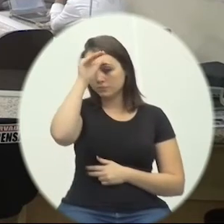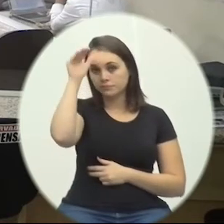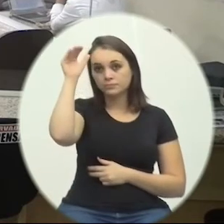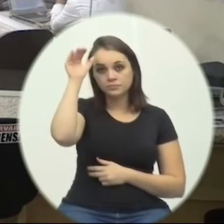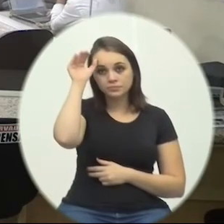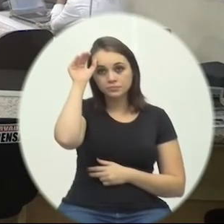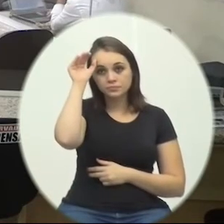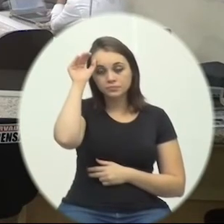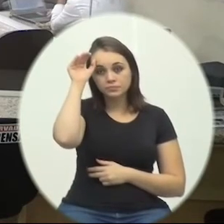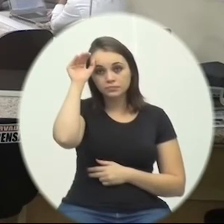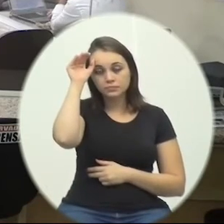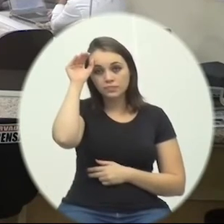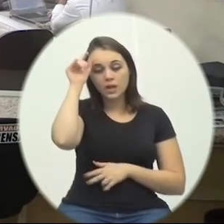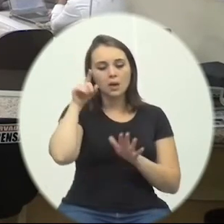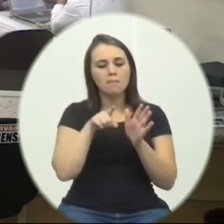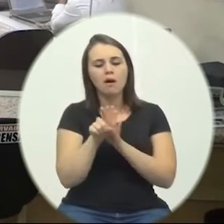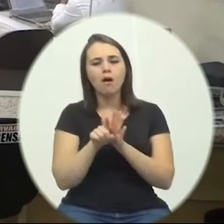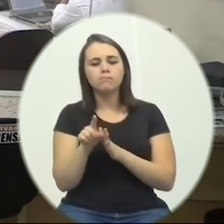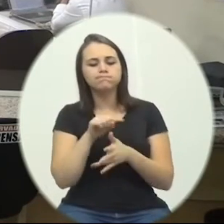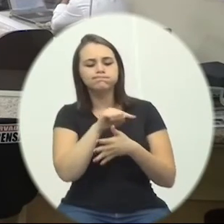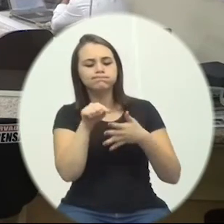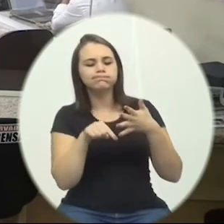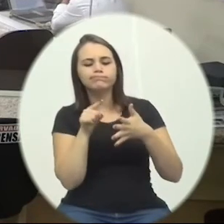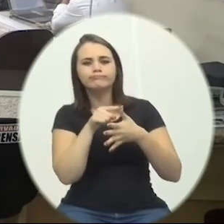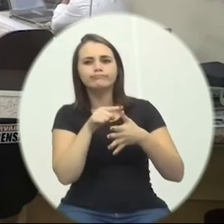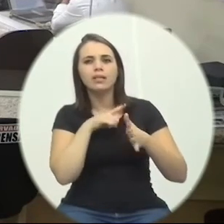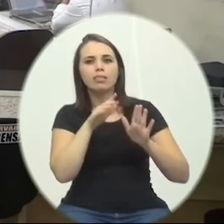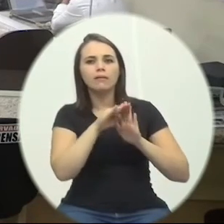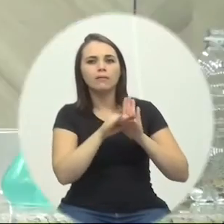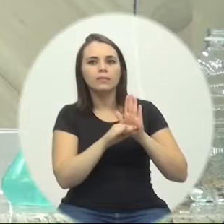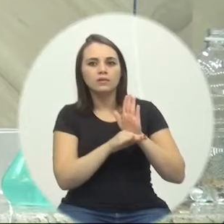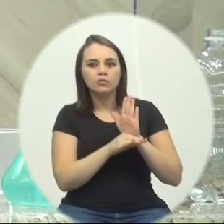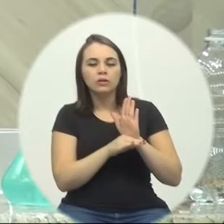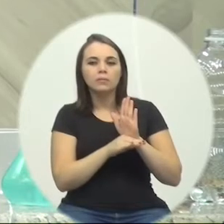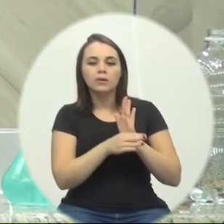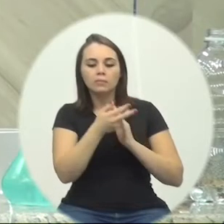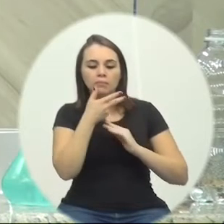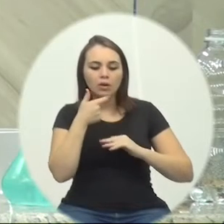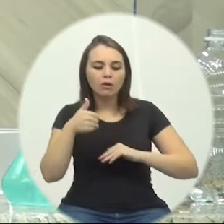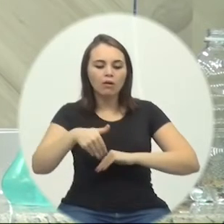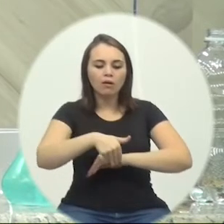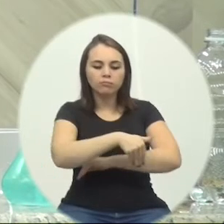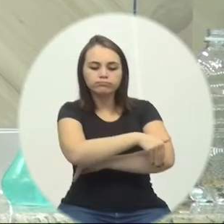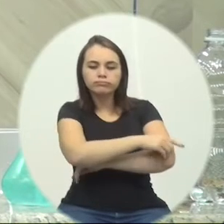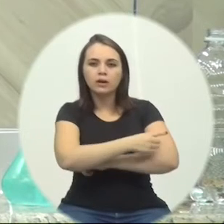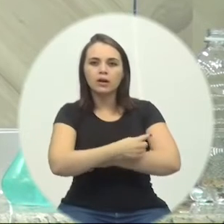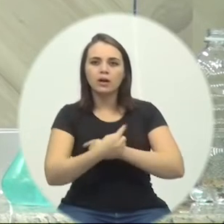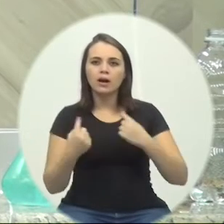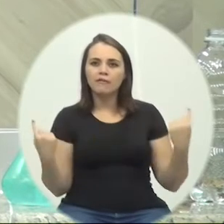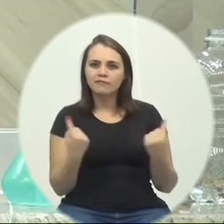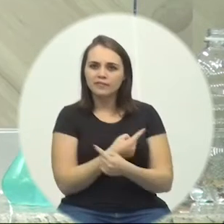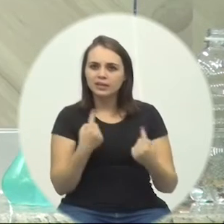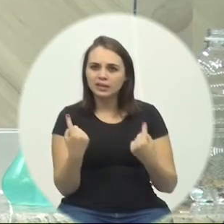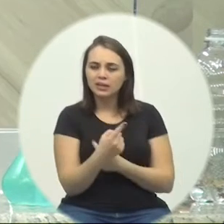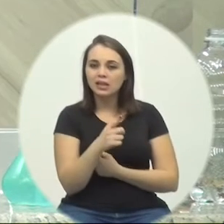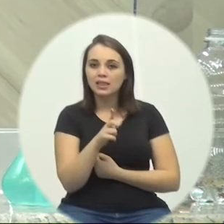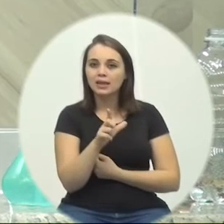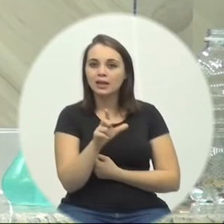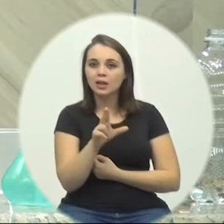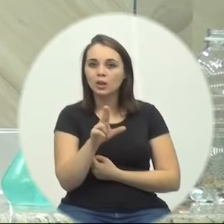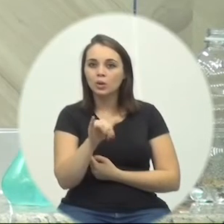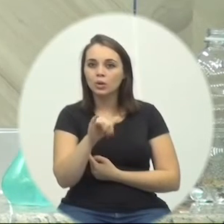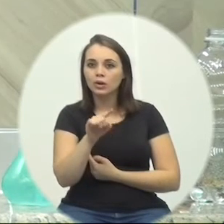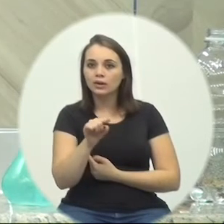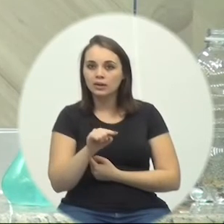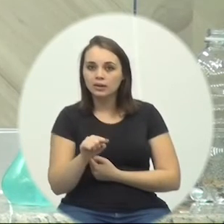Municipal com os seguintes questionamentos. Existe planejamento para a revitalização da Avenida Luiz Lazarim, trecho compreendido entre o